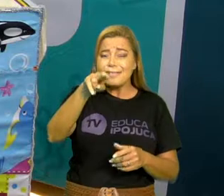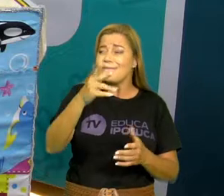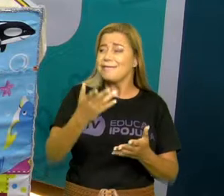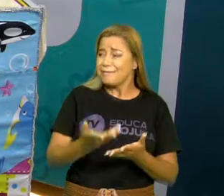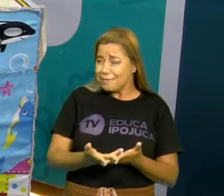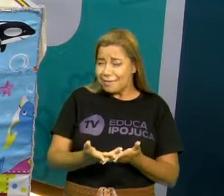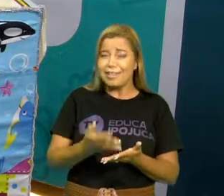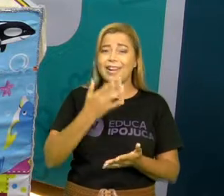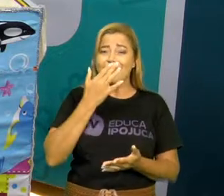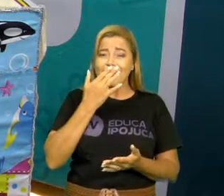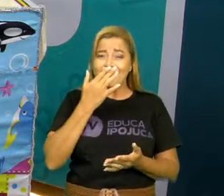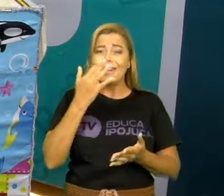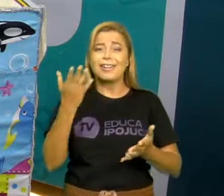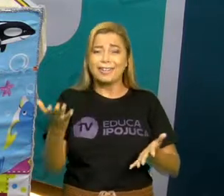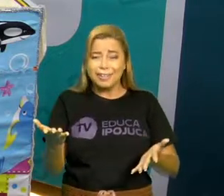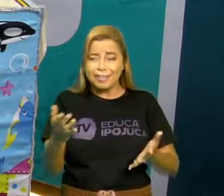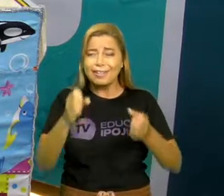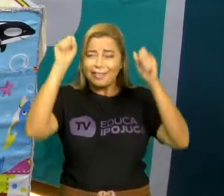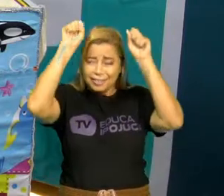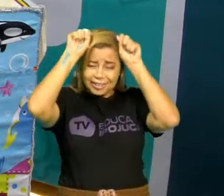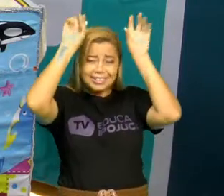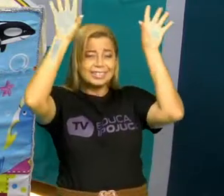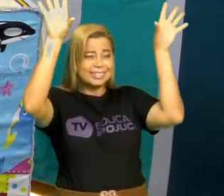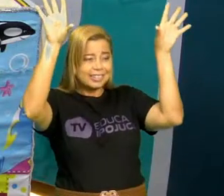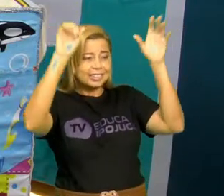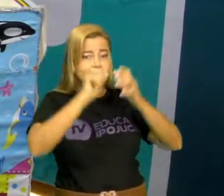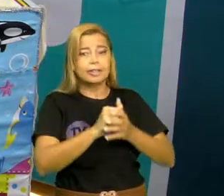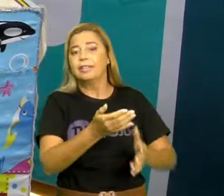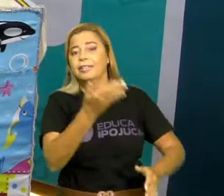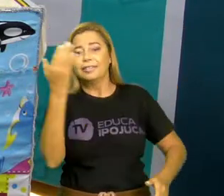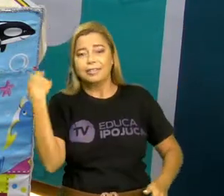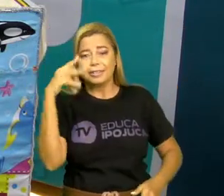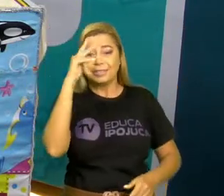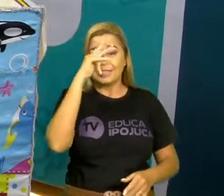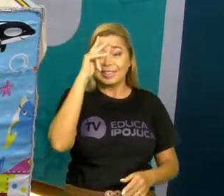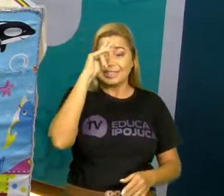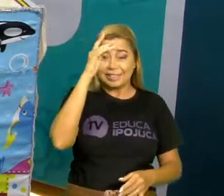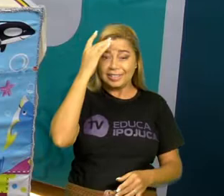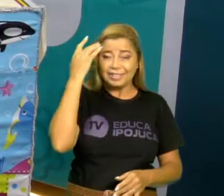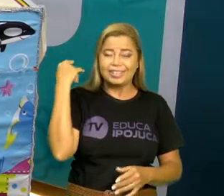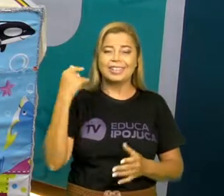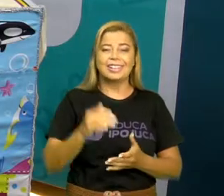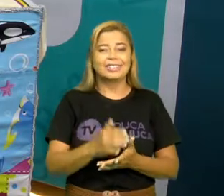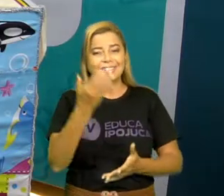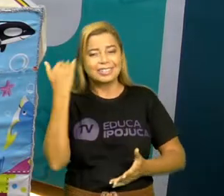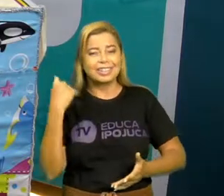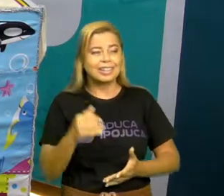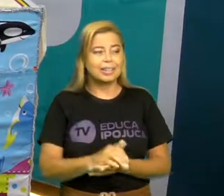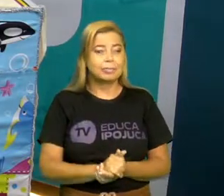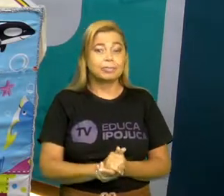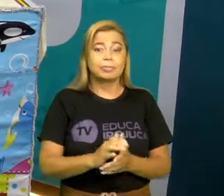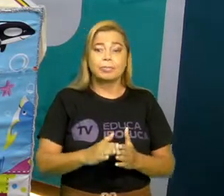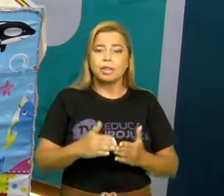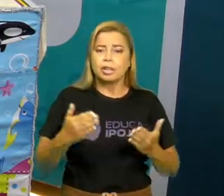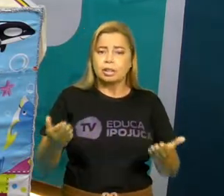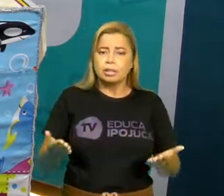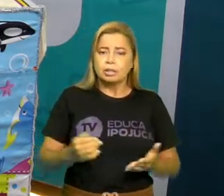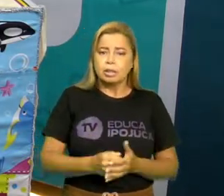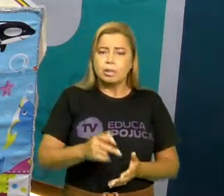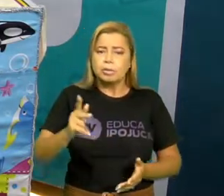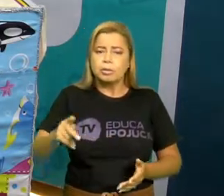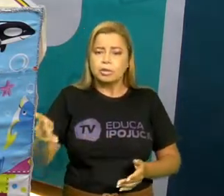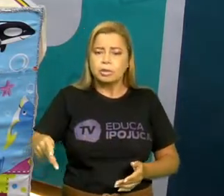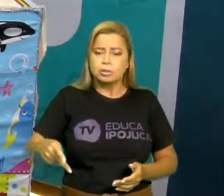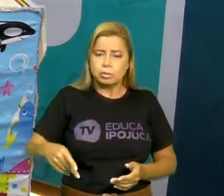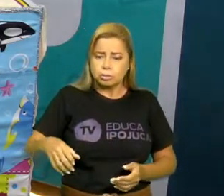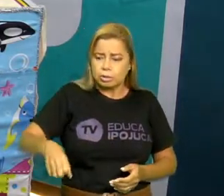é da cor do teu cabelo, Leiturinha. Então vamos pra história? Vamos lá. E tia Lê trouxe uma